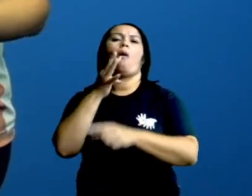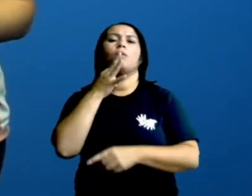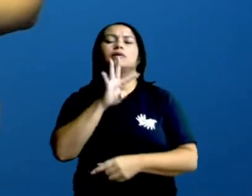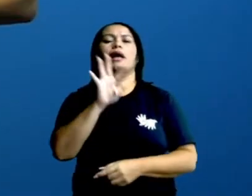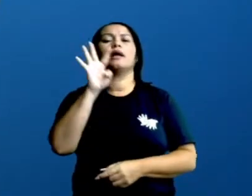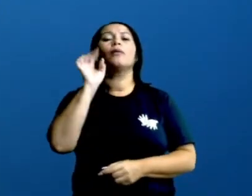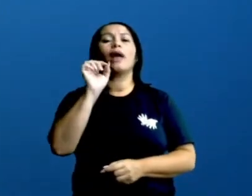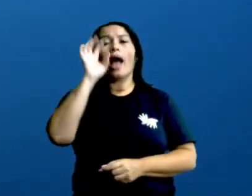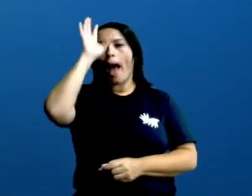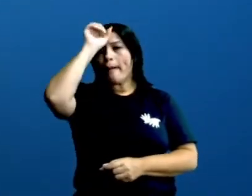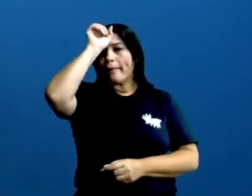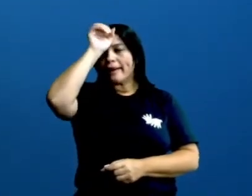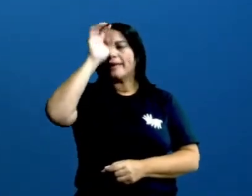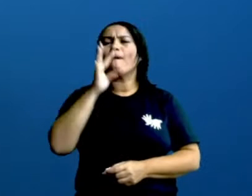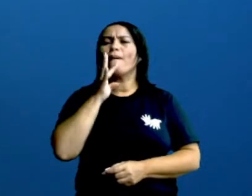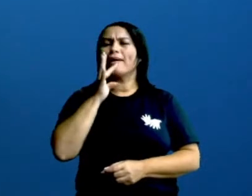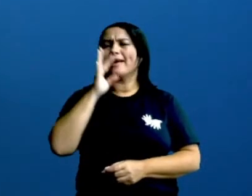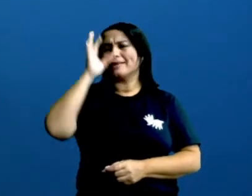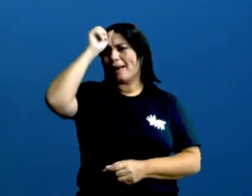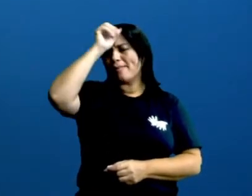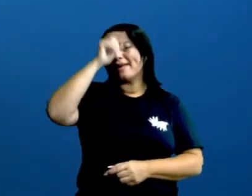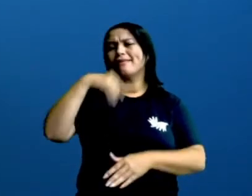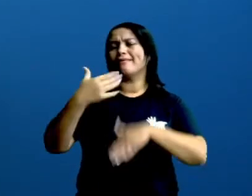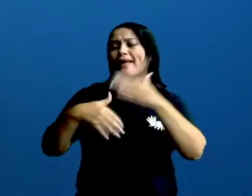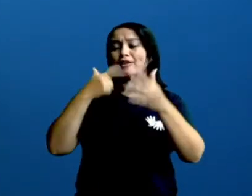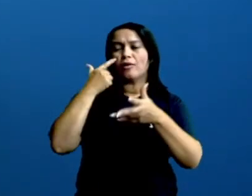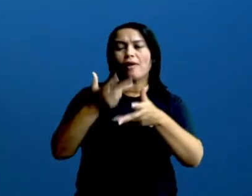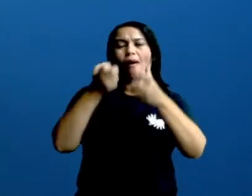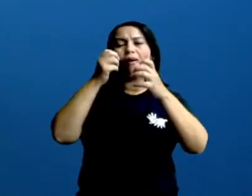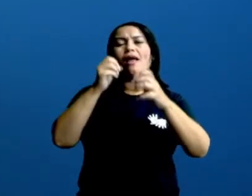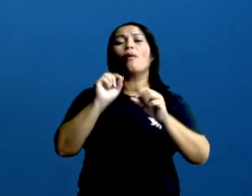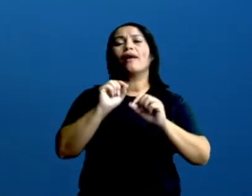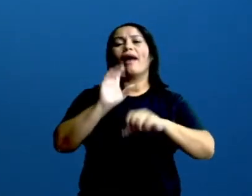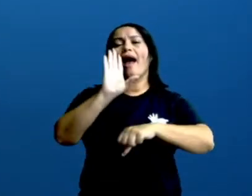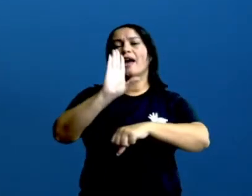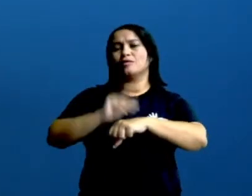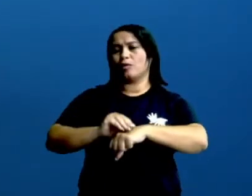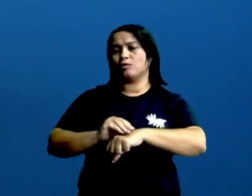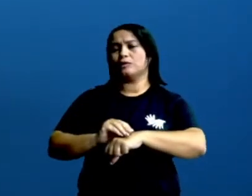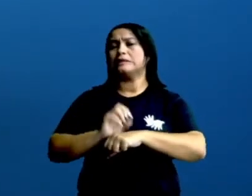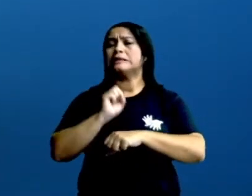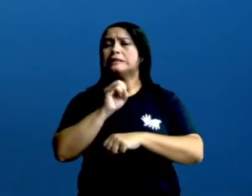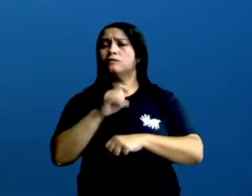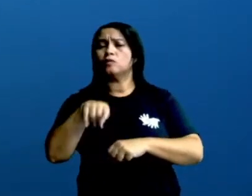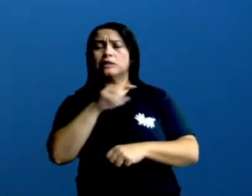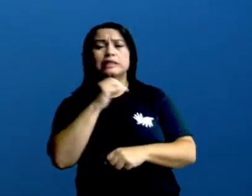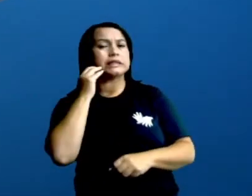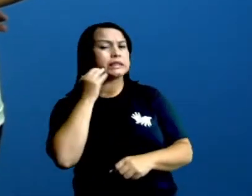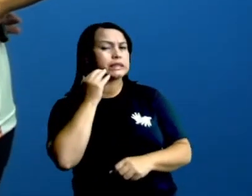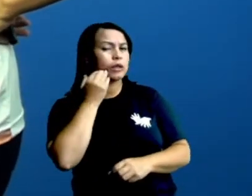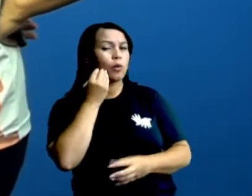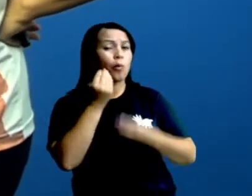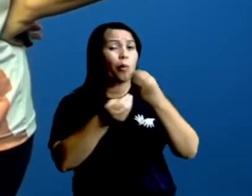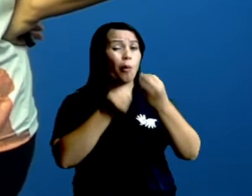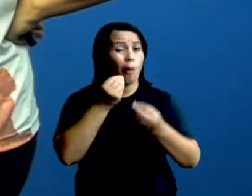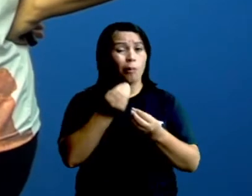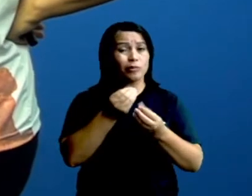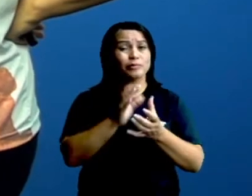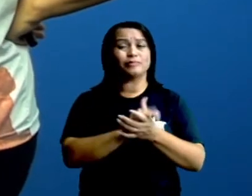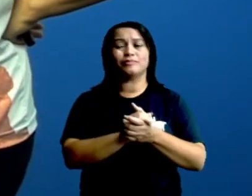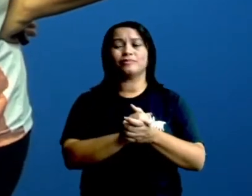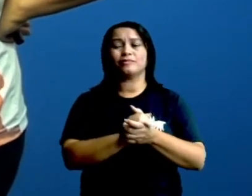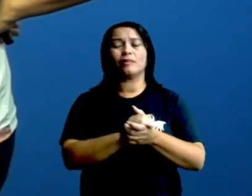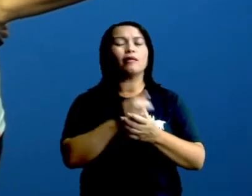tirar, descobrir, desvendar só de olhar esses elementos, essas fotos. Agora, será que você entendeu muito como é que funciona